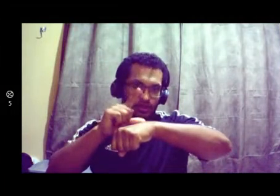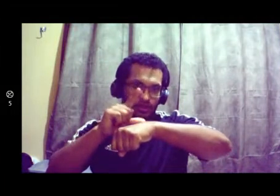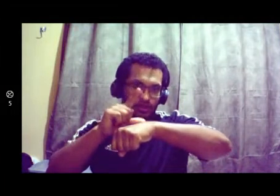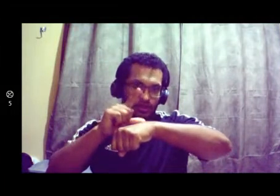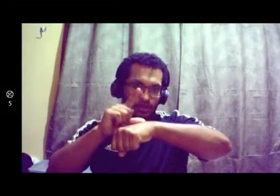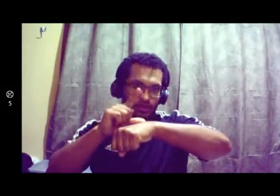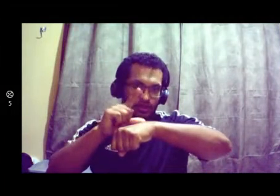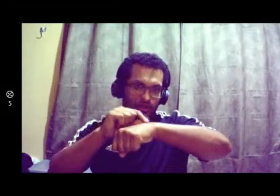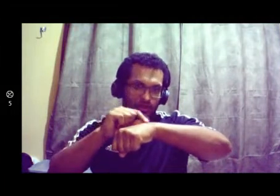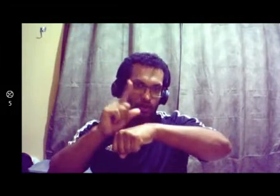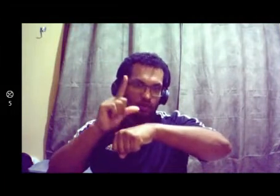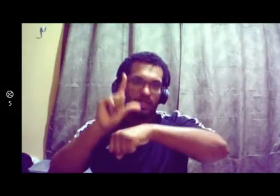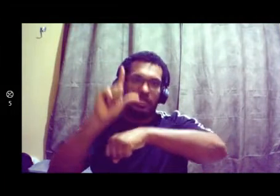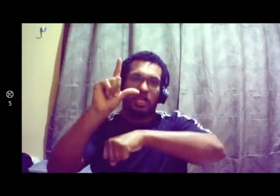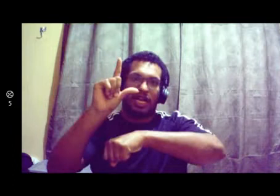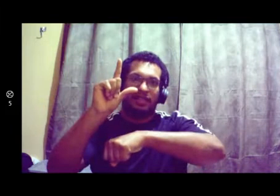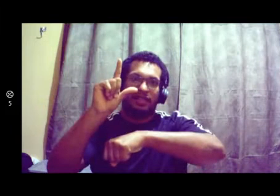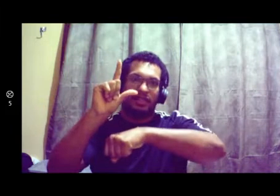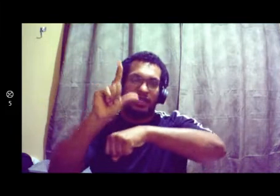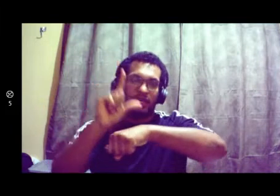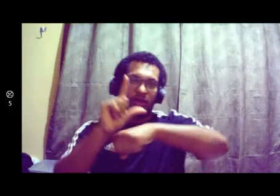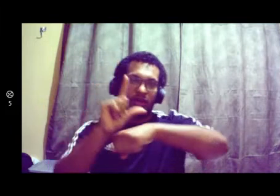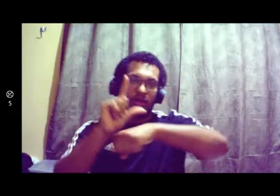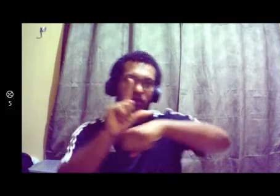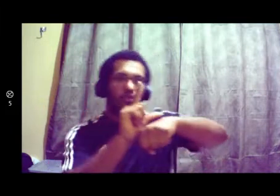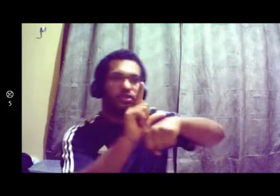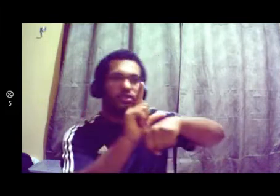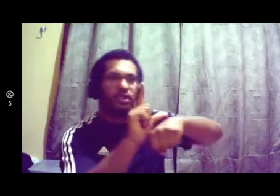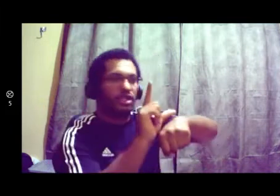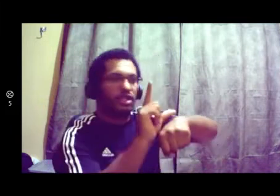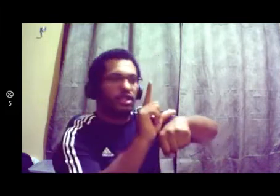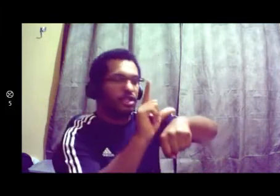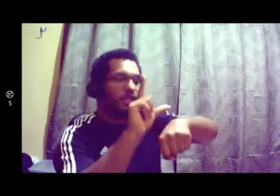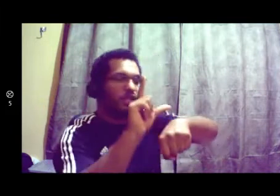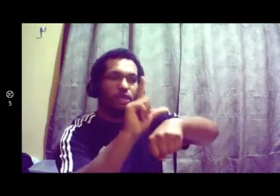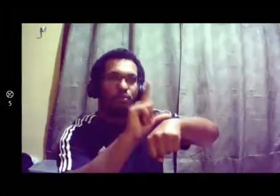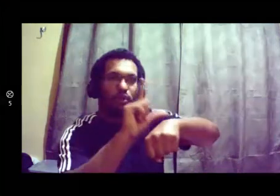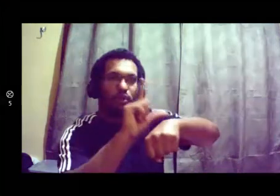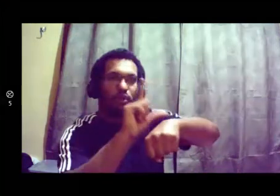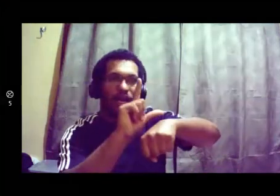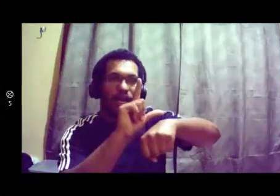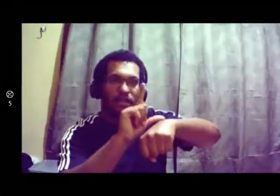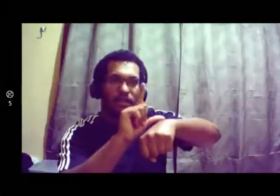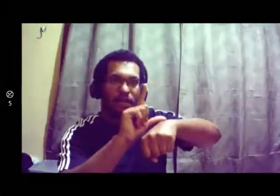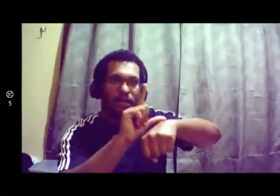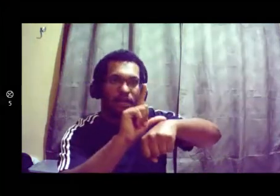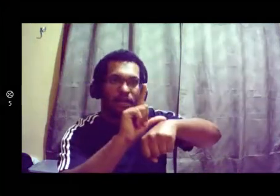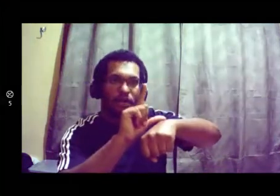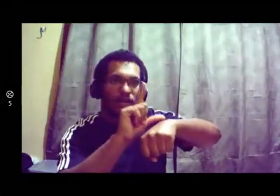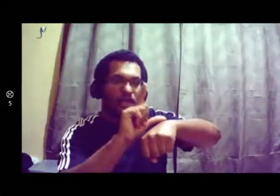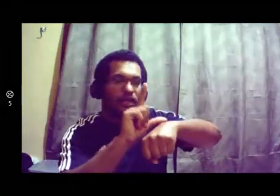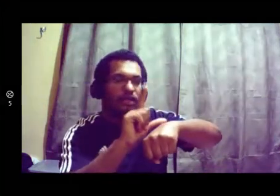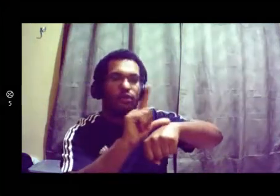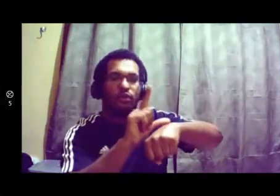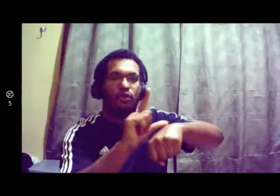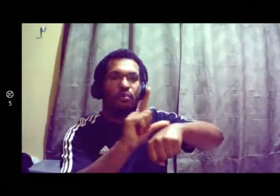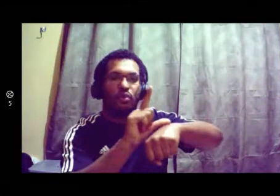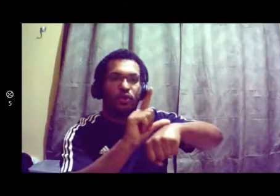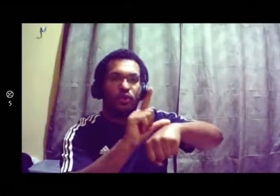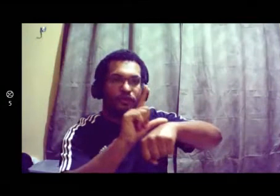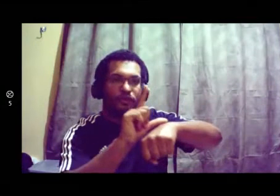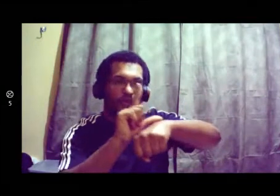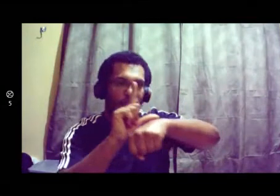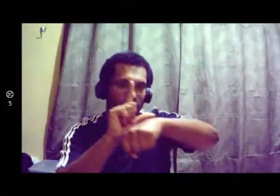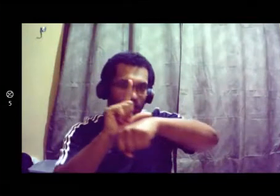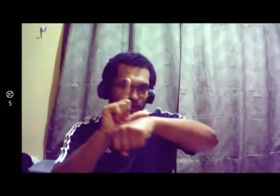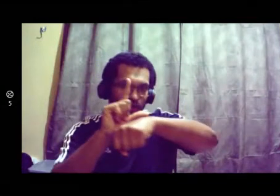ó, ou deixa assim, que eu estou mostrando é o seguinte, deixa o polegar apoiado no